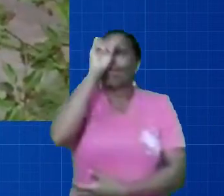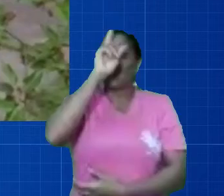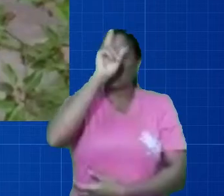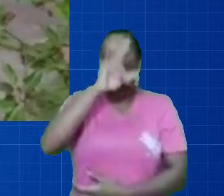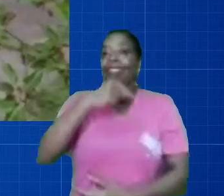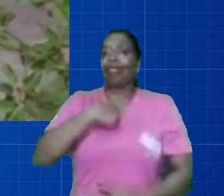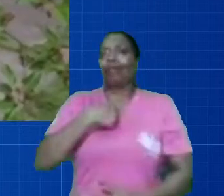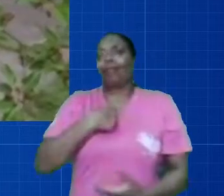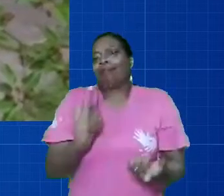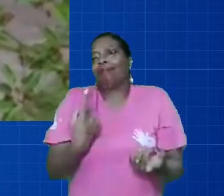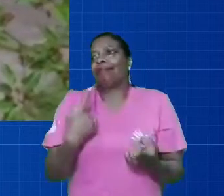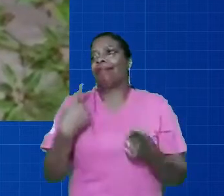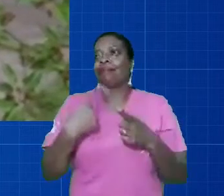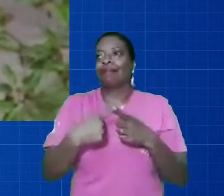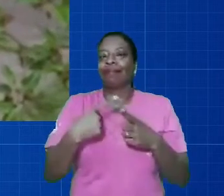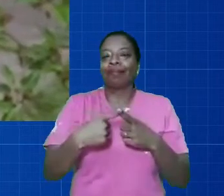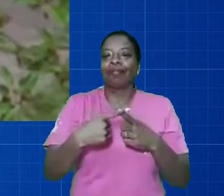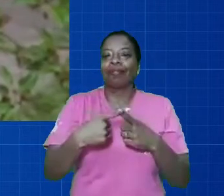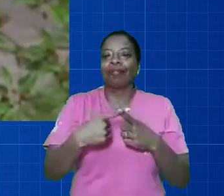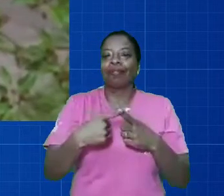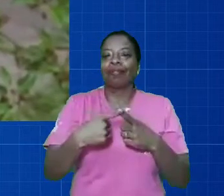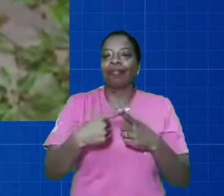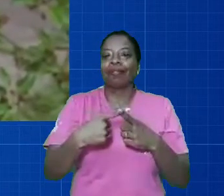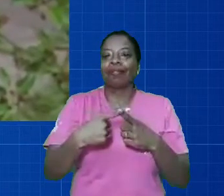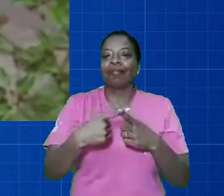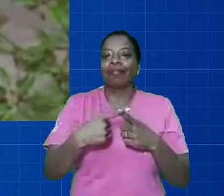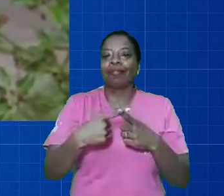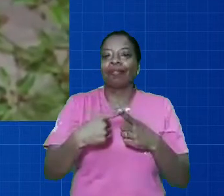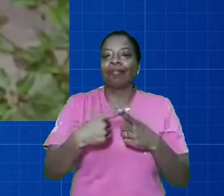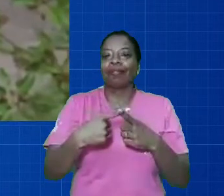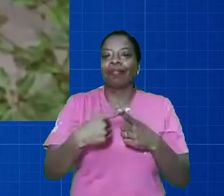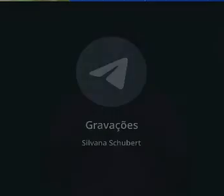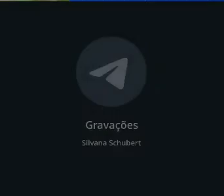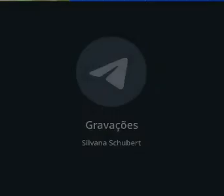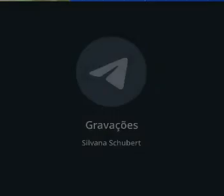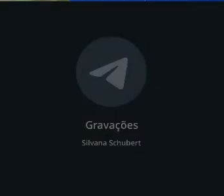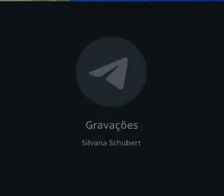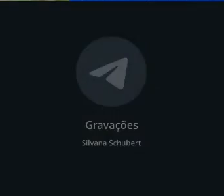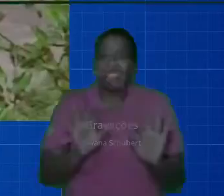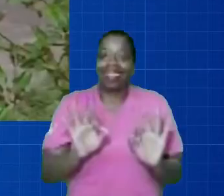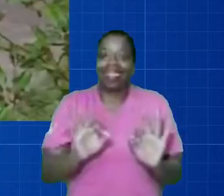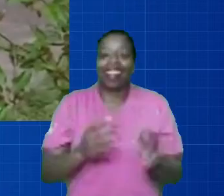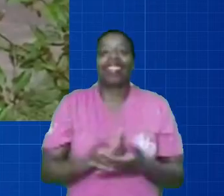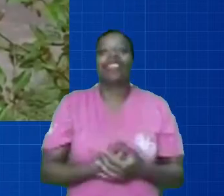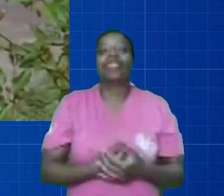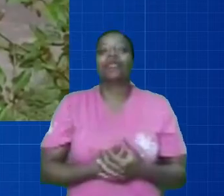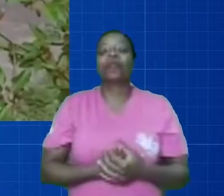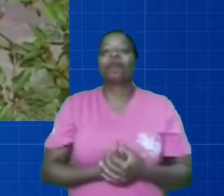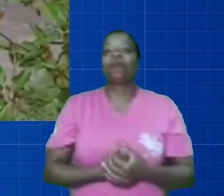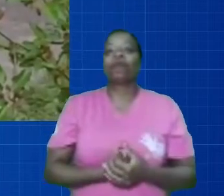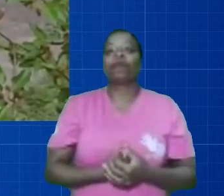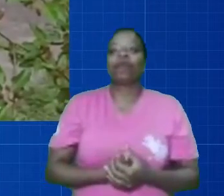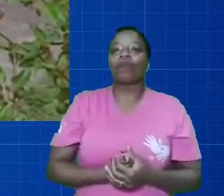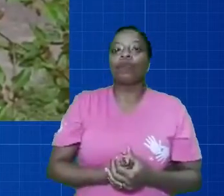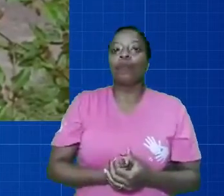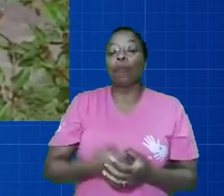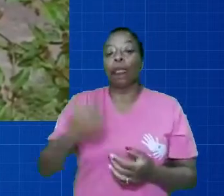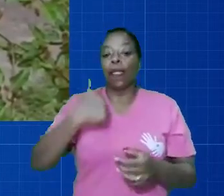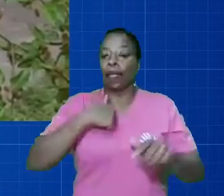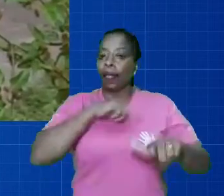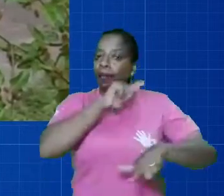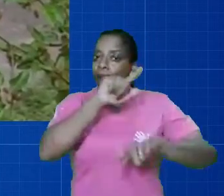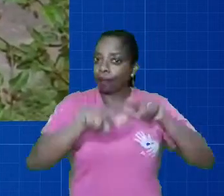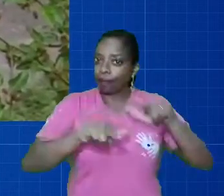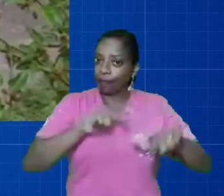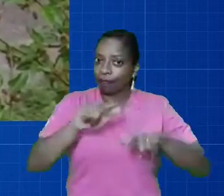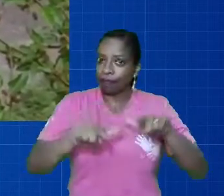esquecem a experiência vivida dentro da oficina. Como eu trabalhei lá no Parque Cachoeira, então eu